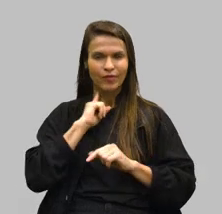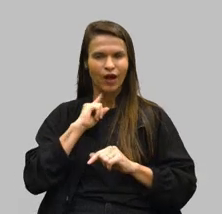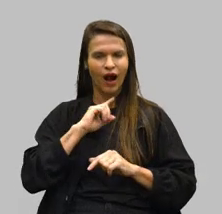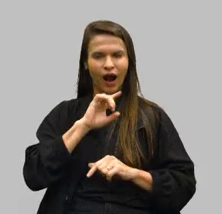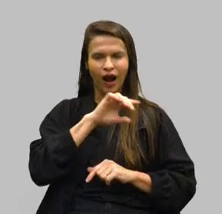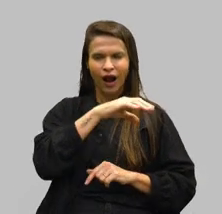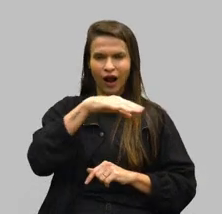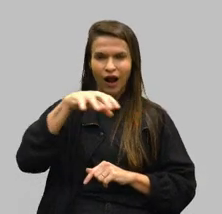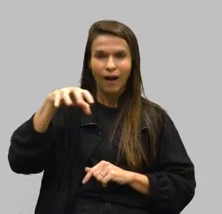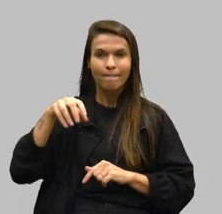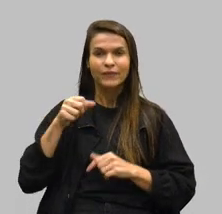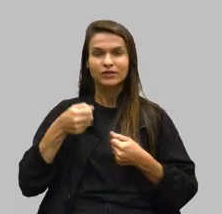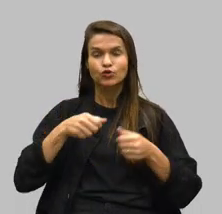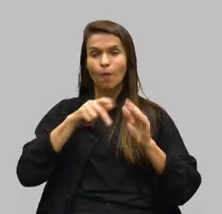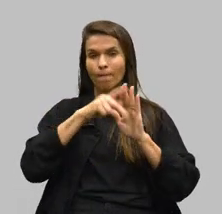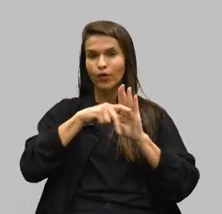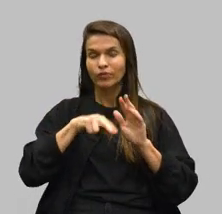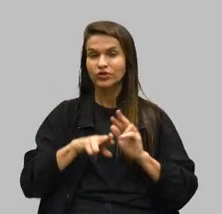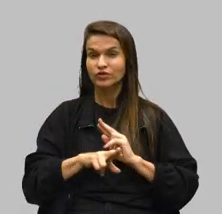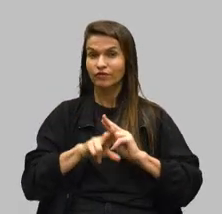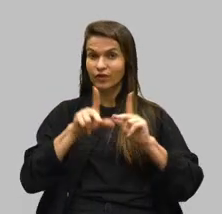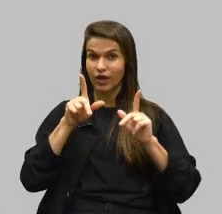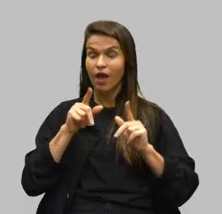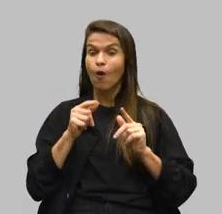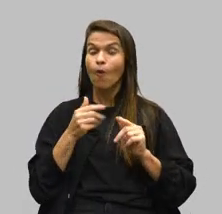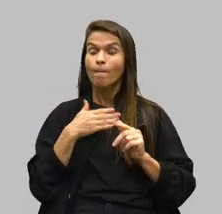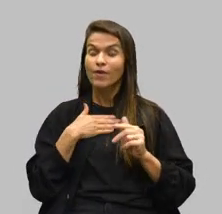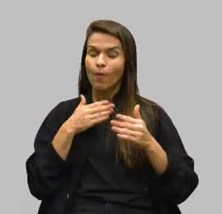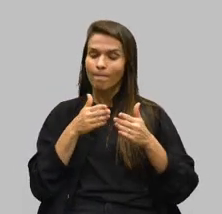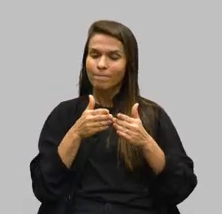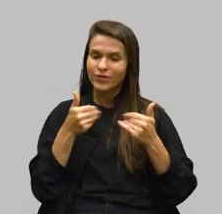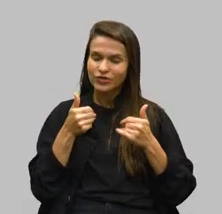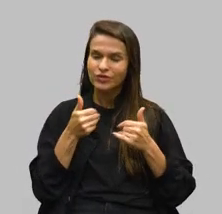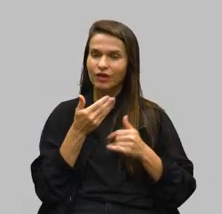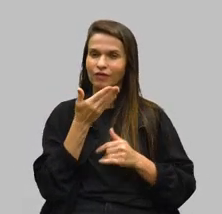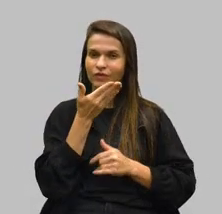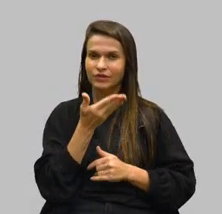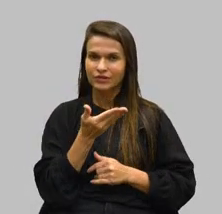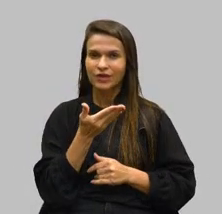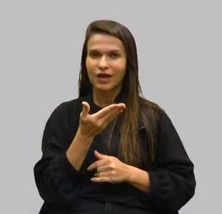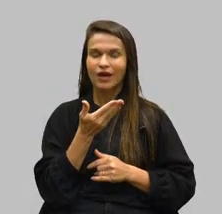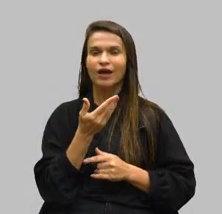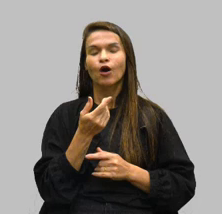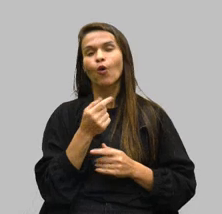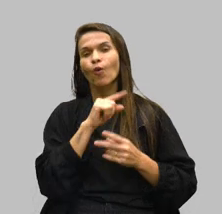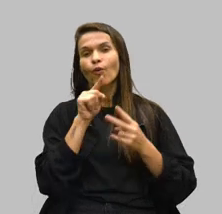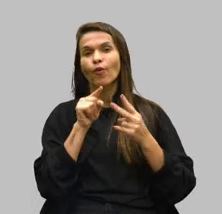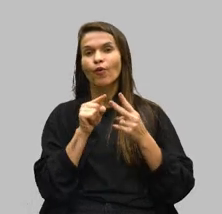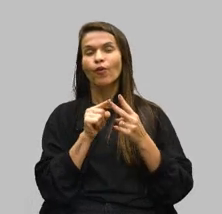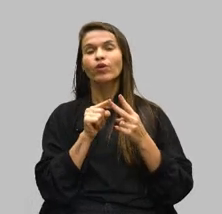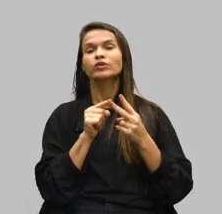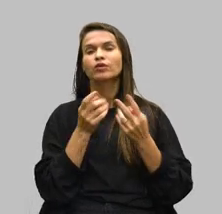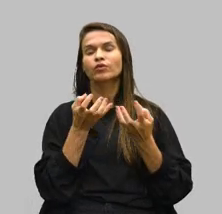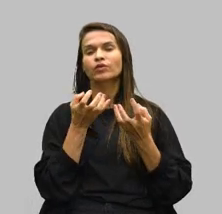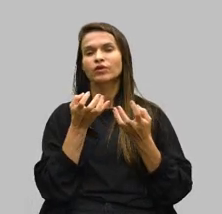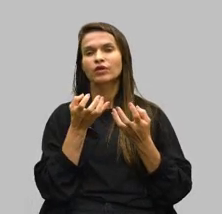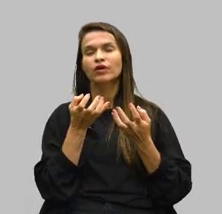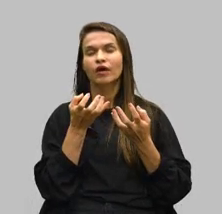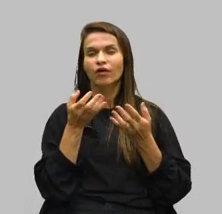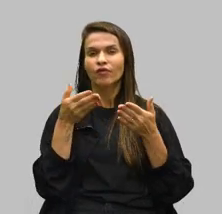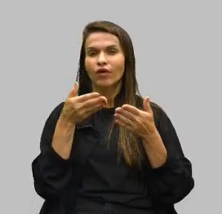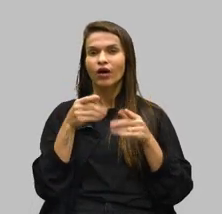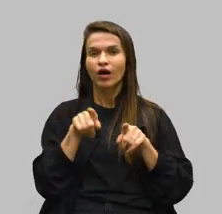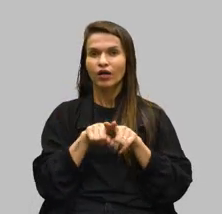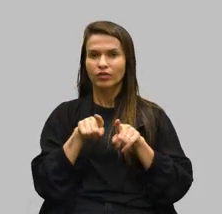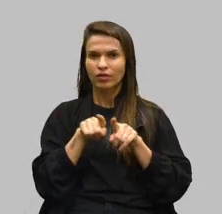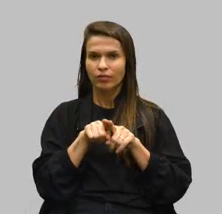de um progr prama diferente Então esse é o meu pedido a você é um segundo ponto que eu gostaria de de tratar em relação a uma bandeira